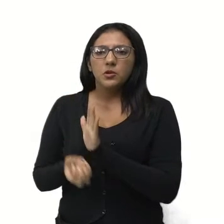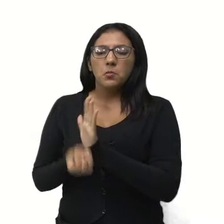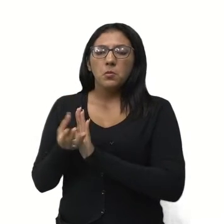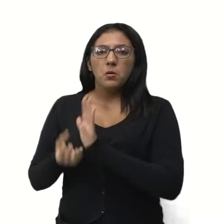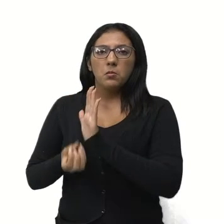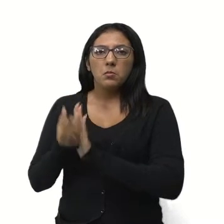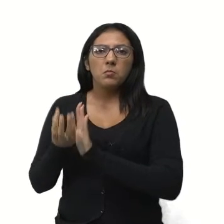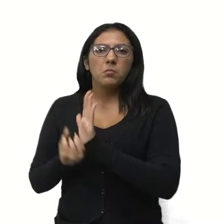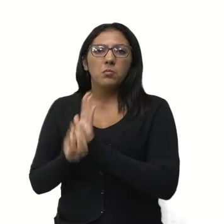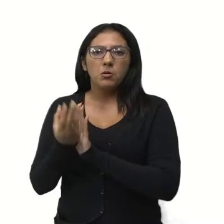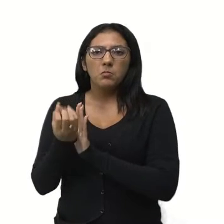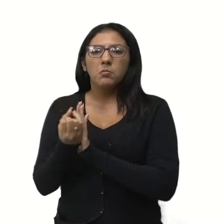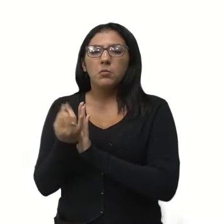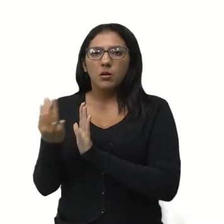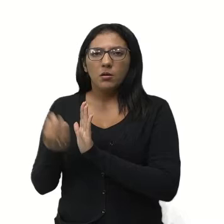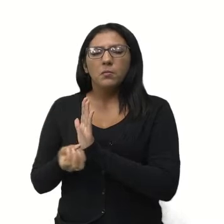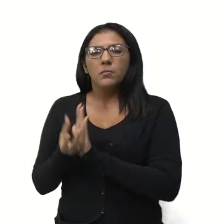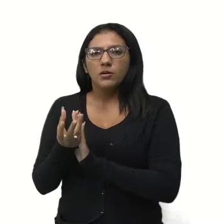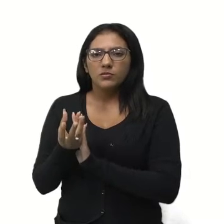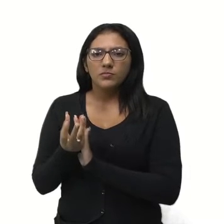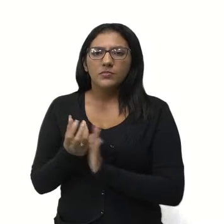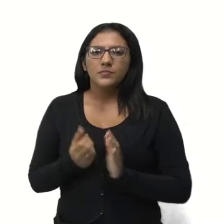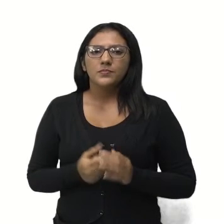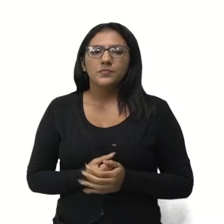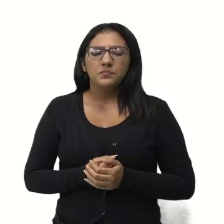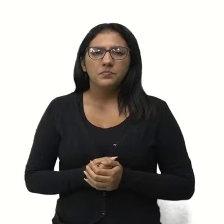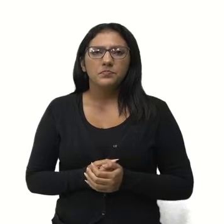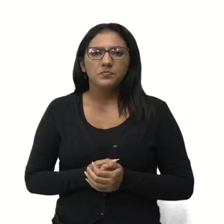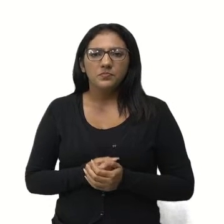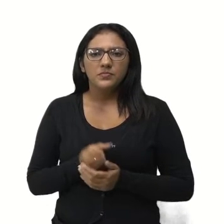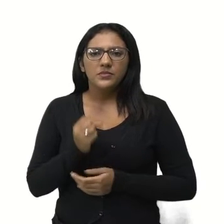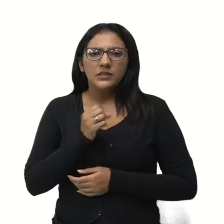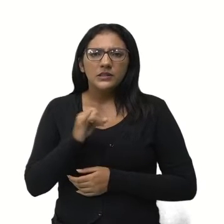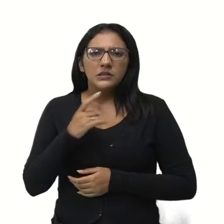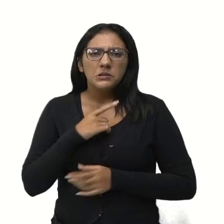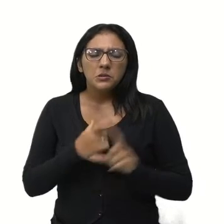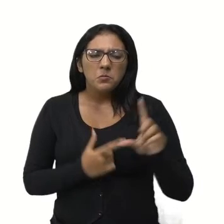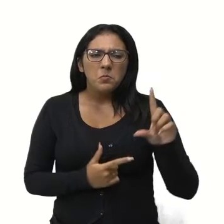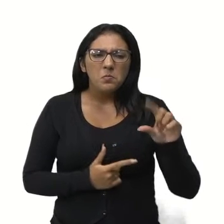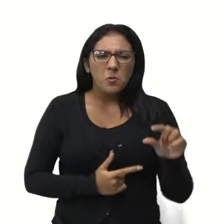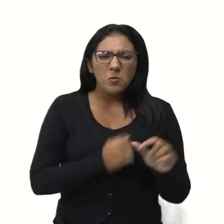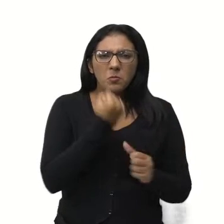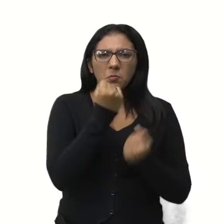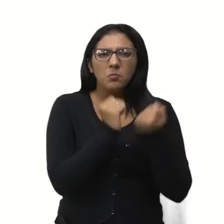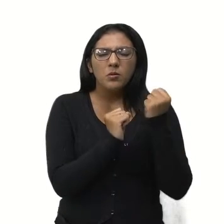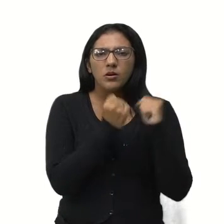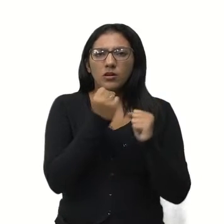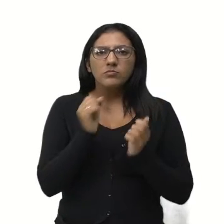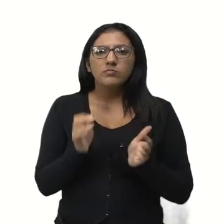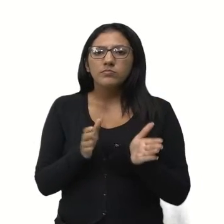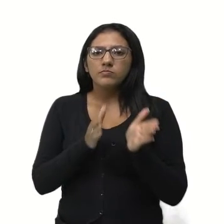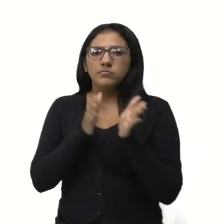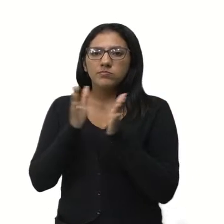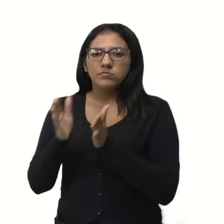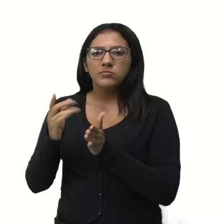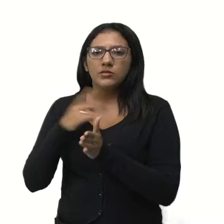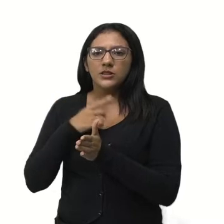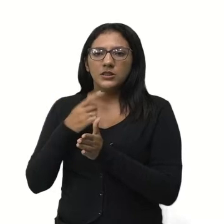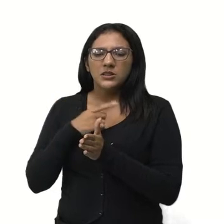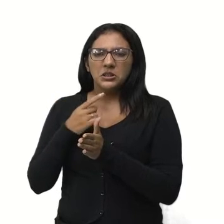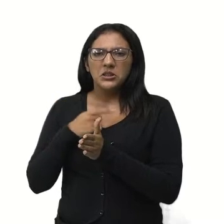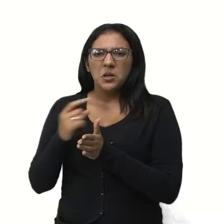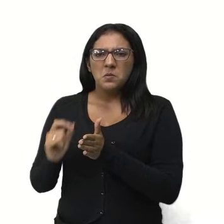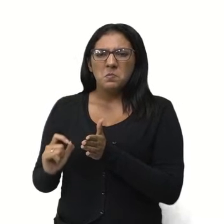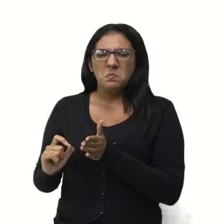lá no número de peças? Se eu diminuo a minha quantidade de máquinas, eu vou produzir